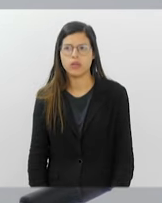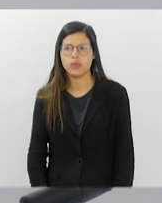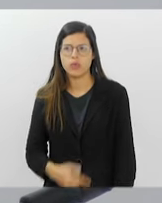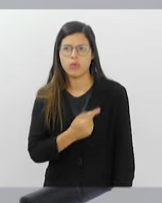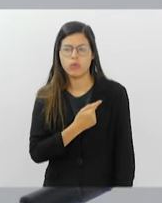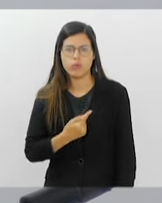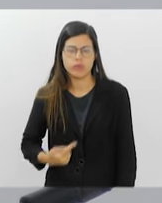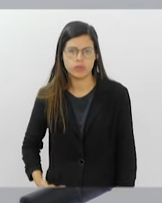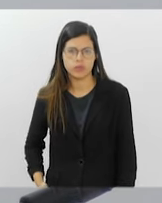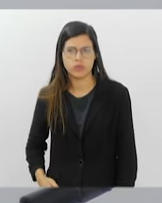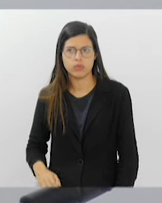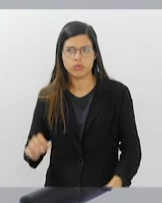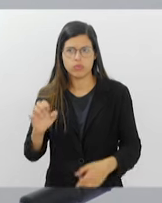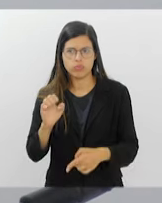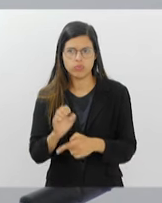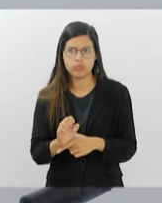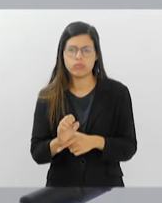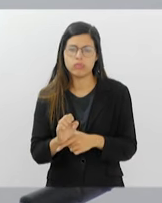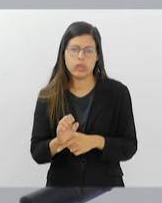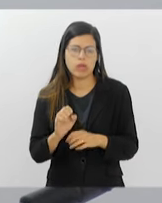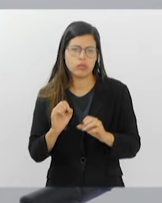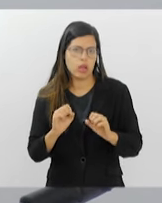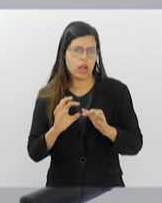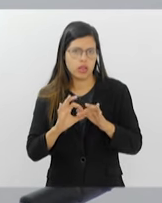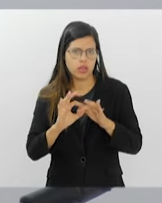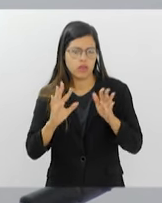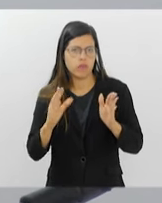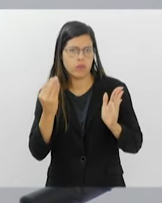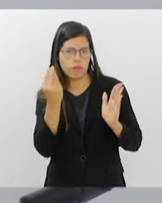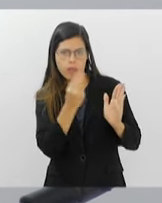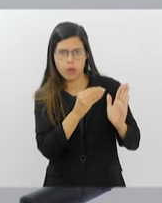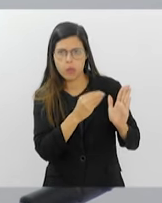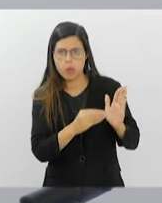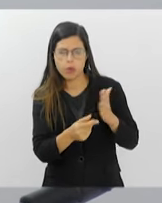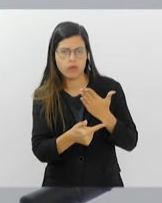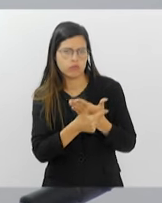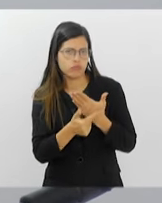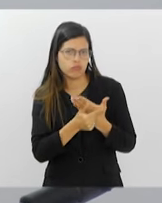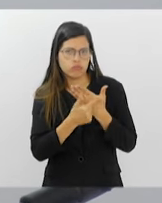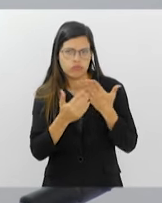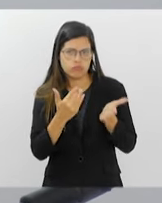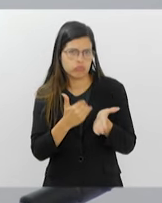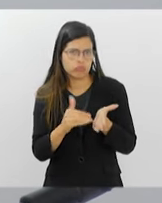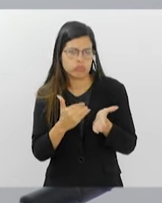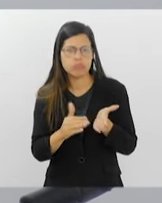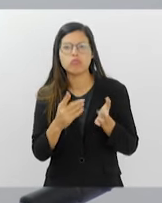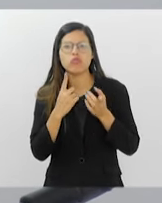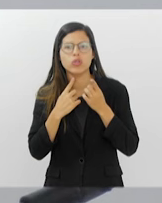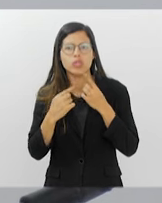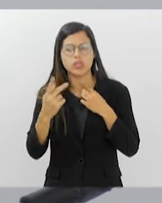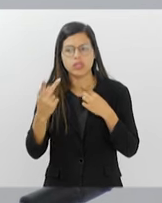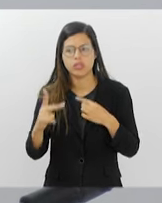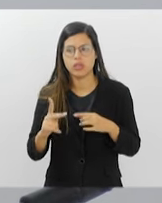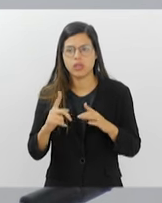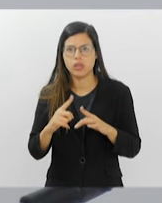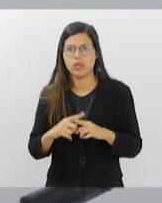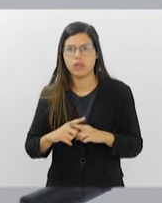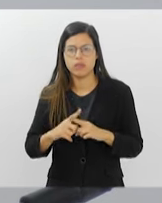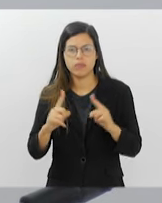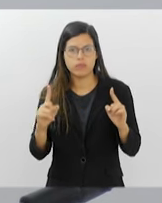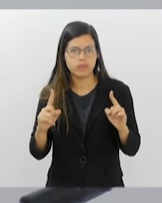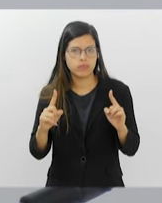capacidade de livre nomeação para qualquer secretário que assim o deseje mas a gente